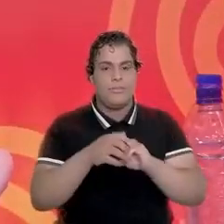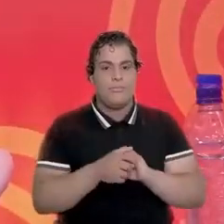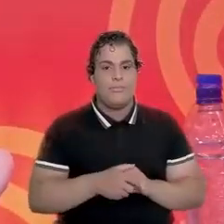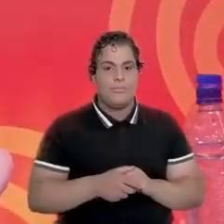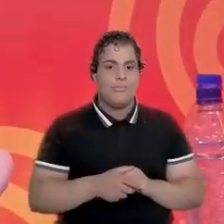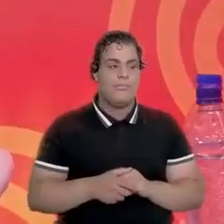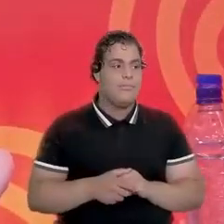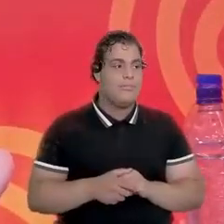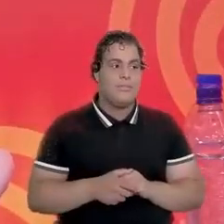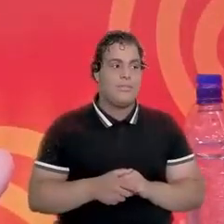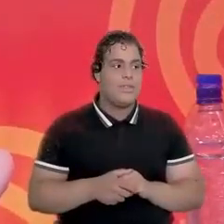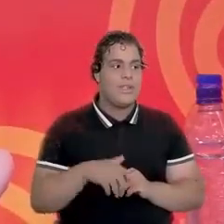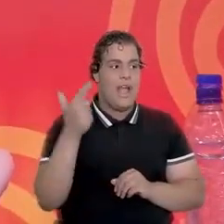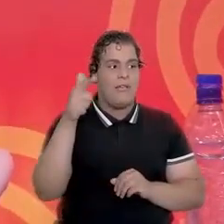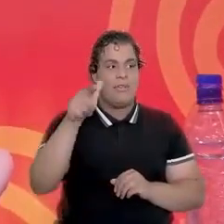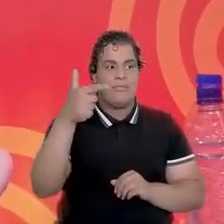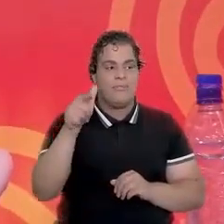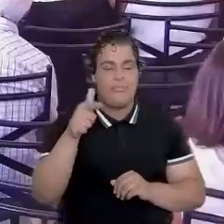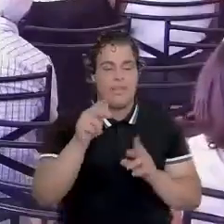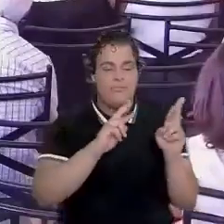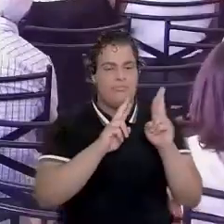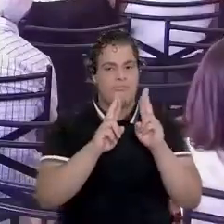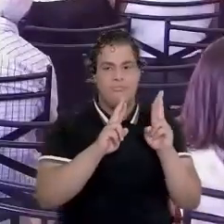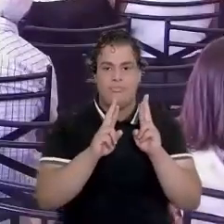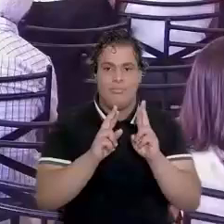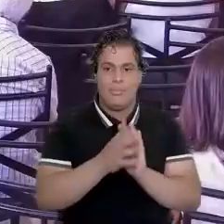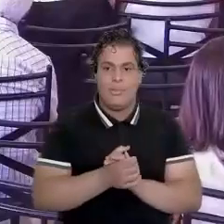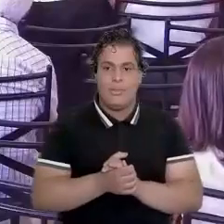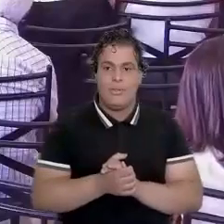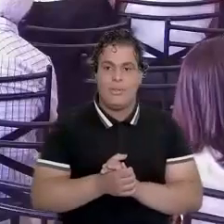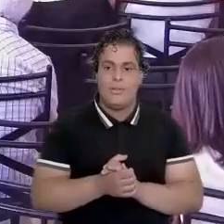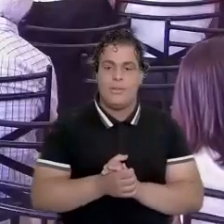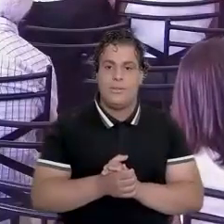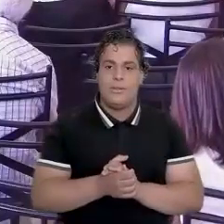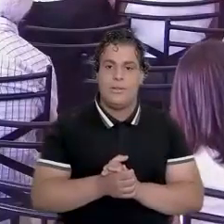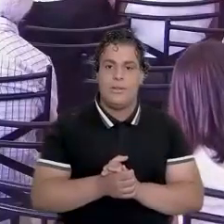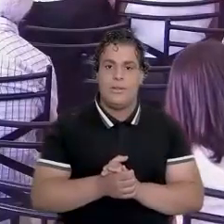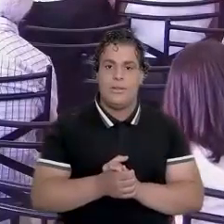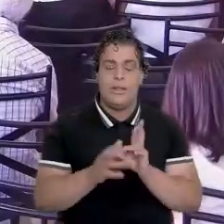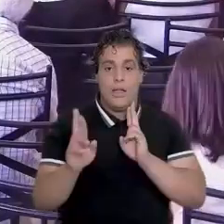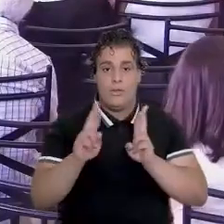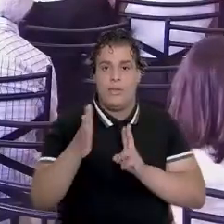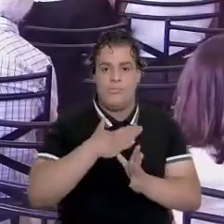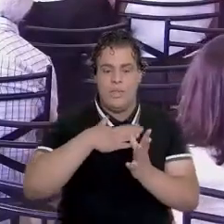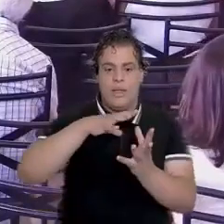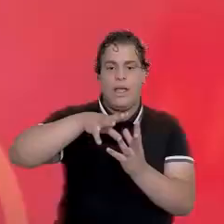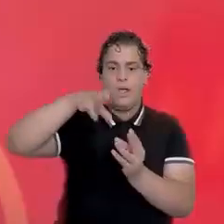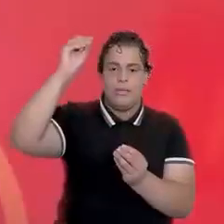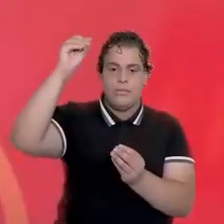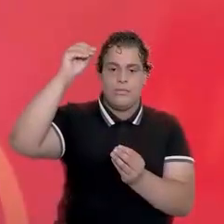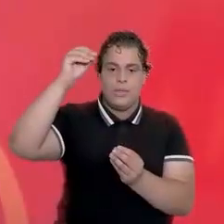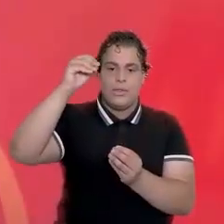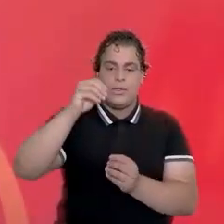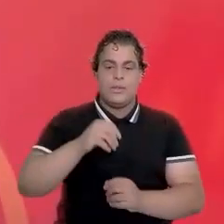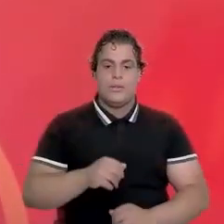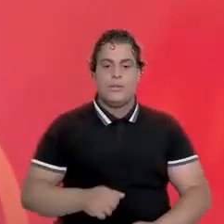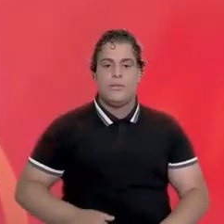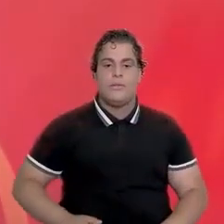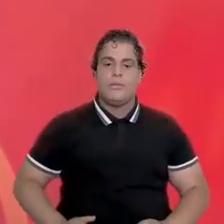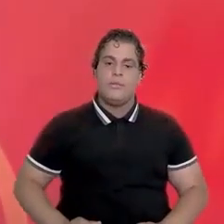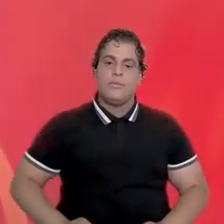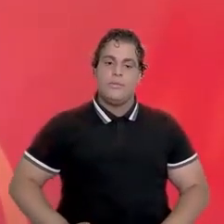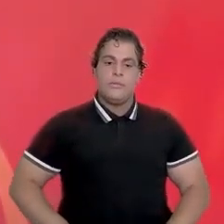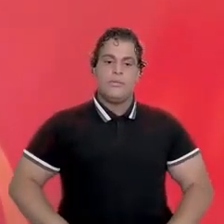não tem nada a ver com o outro. Tem a ver com a minha alma, porque